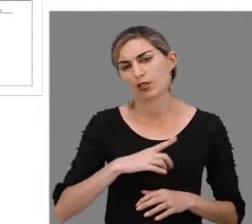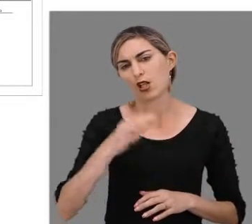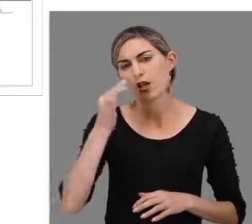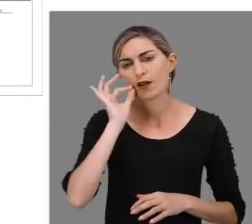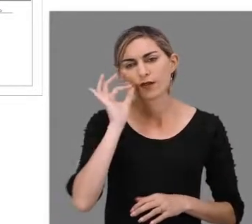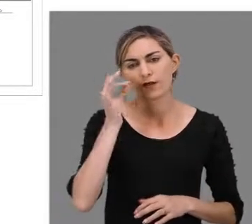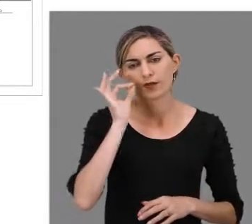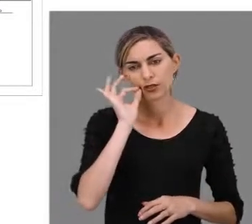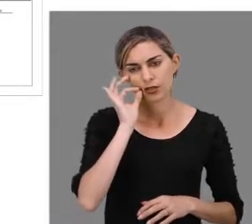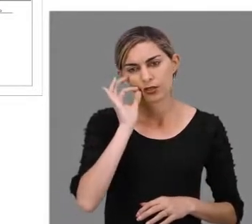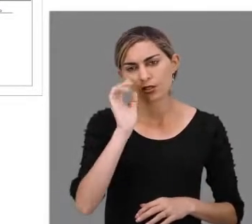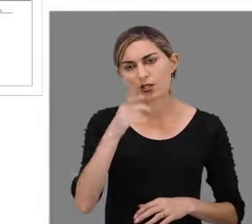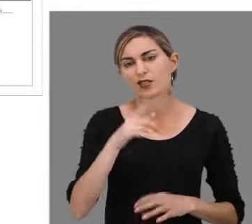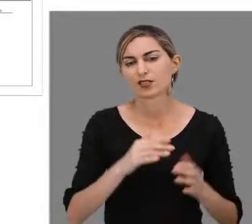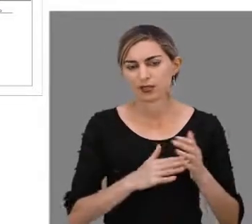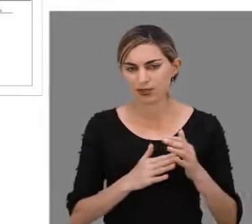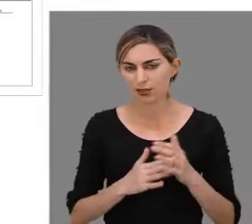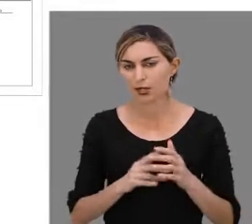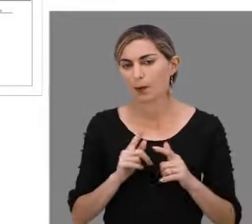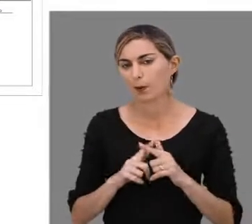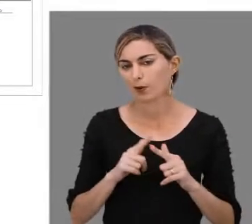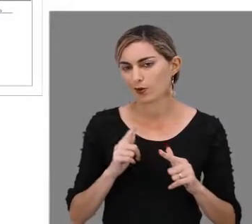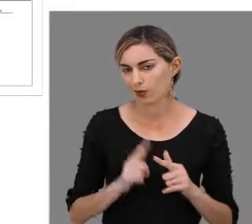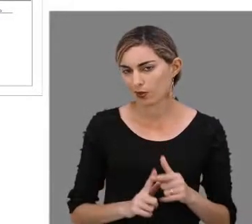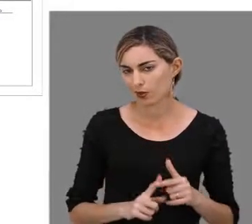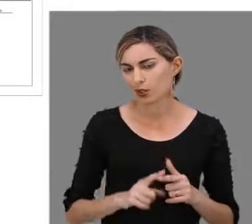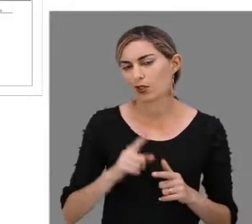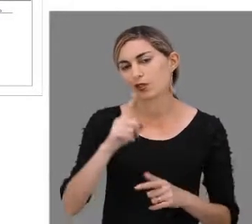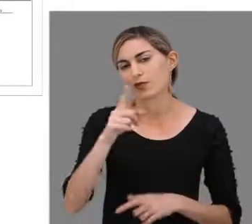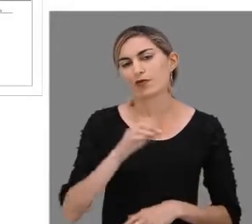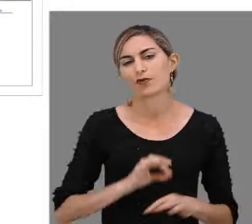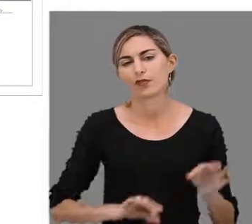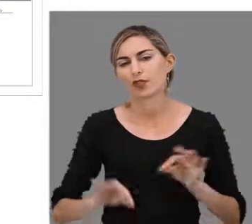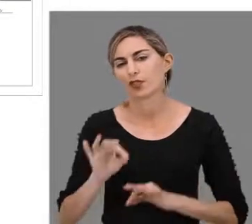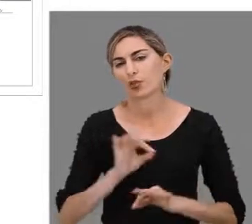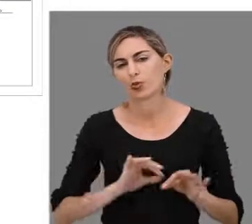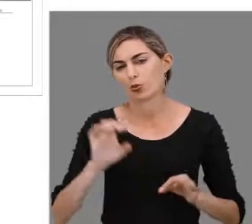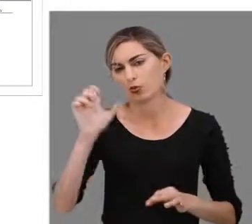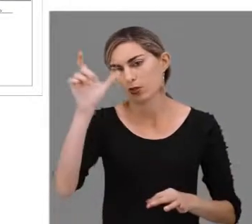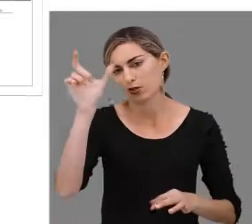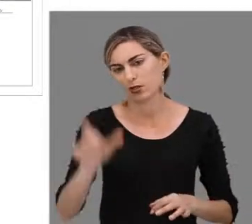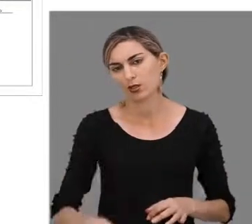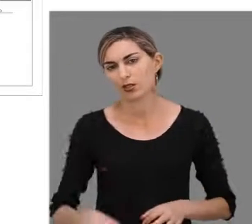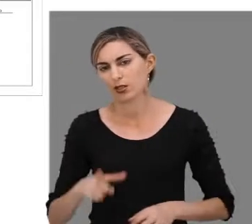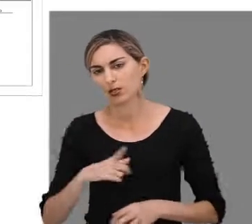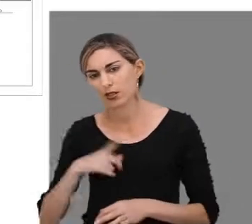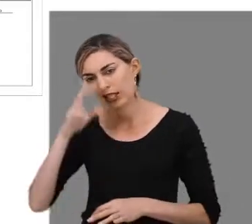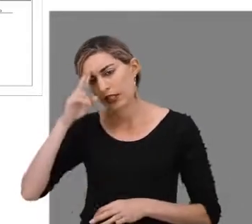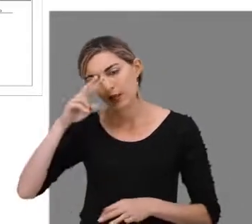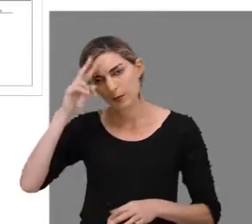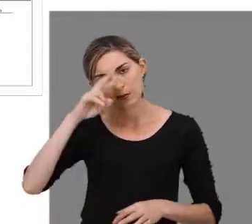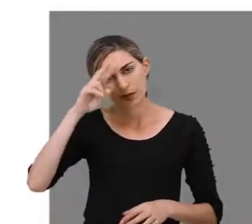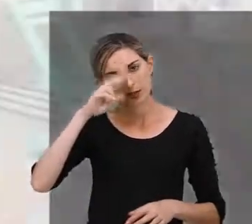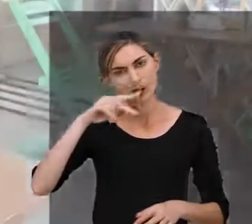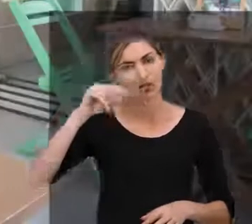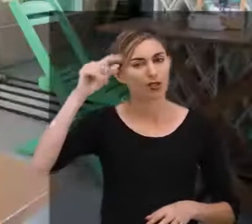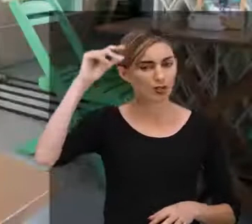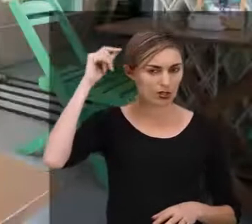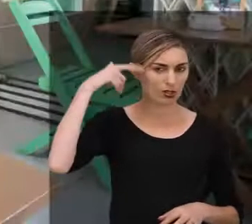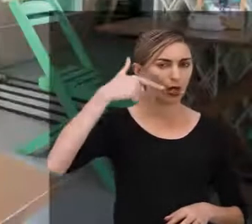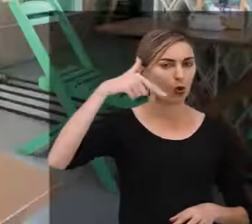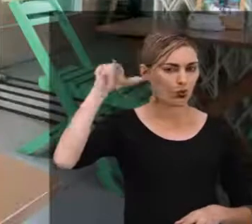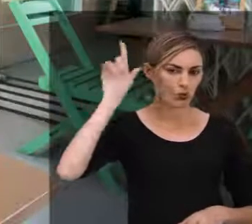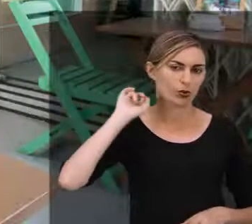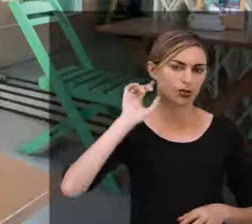cafeteria. E aí é desafiador. Por quê? Porque de forma alguma o cliente queria ter lembranças da outra